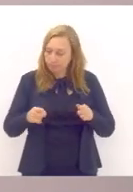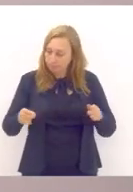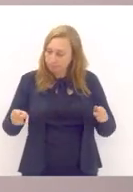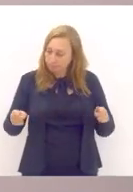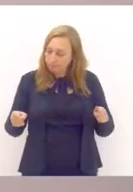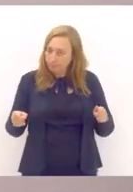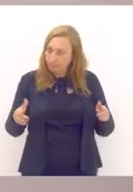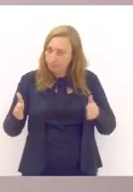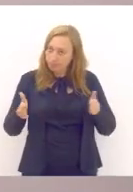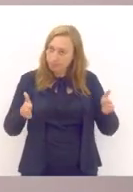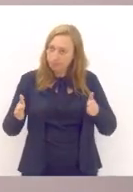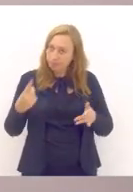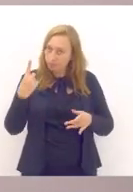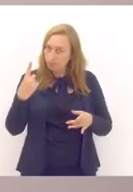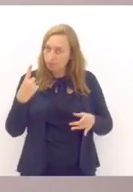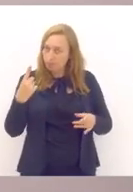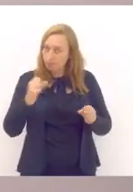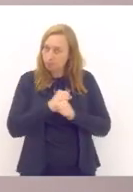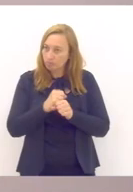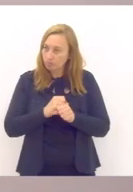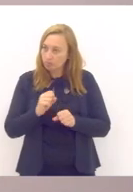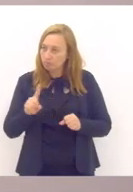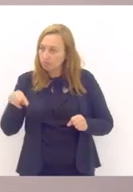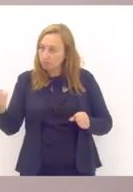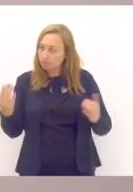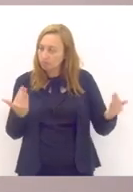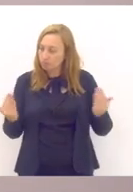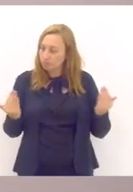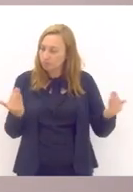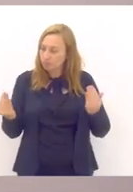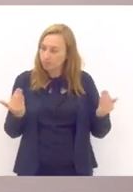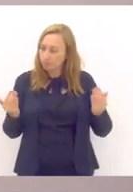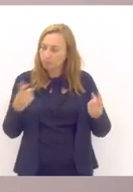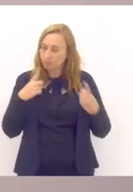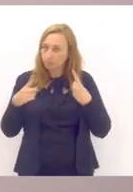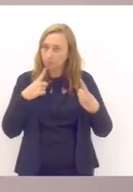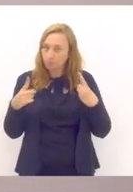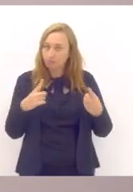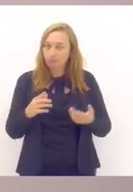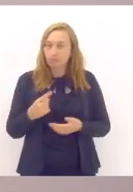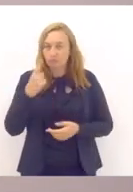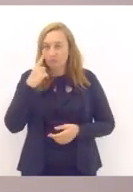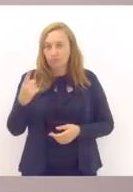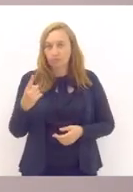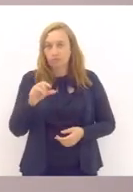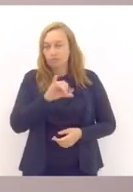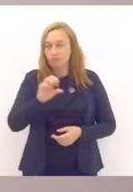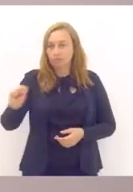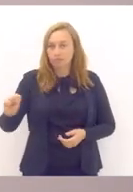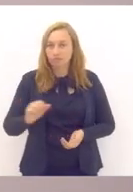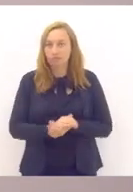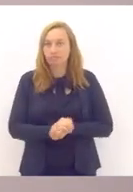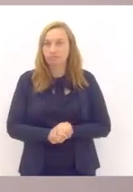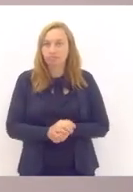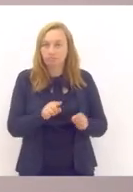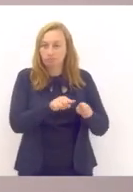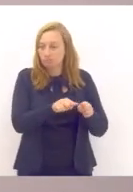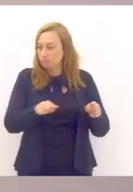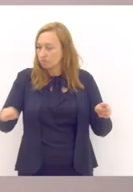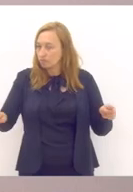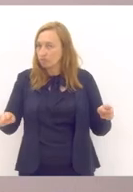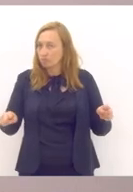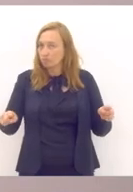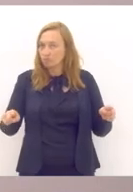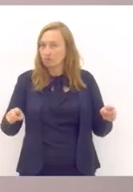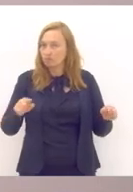vez de pegar um ano para o outro, que às vezes a gente fica ali discutindo ali na margem, pega uma série longa de ICMS. Nós crescemos menos